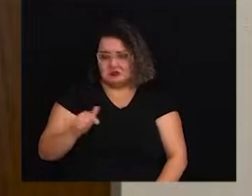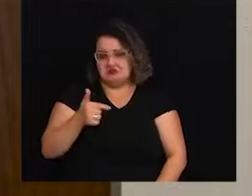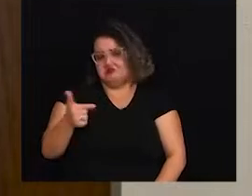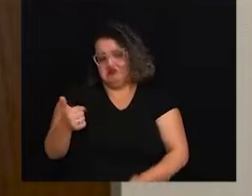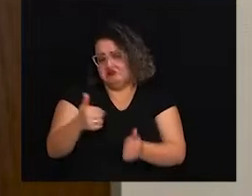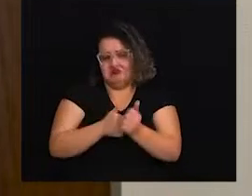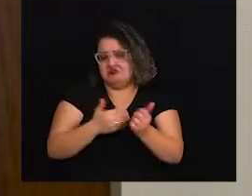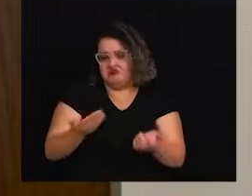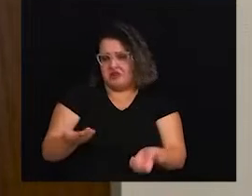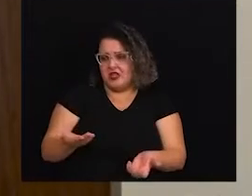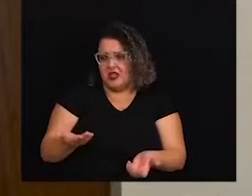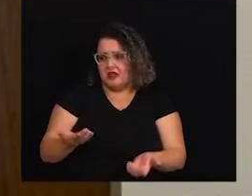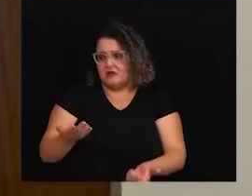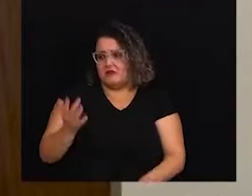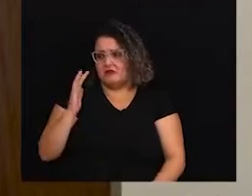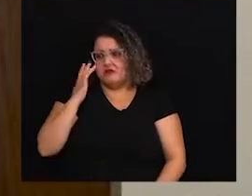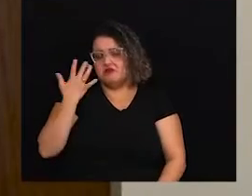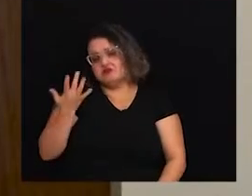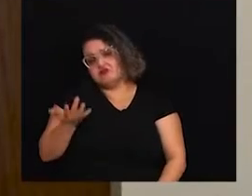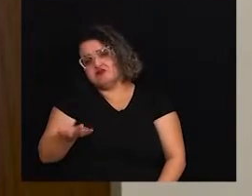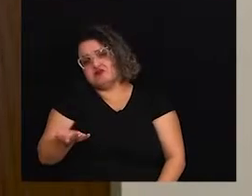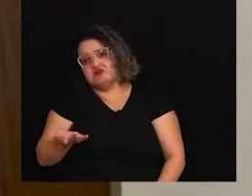Também não tem muito segredo. Acho que assim,